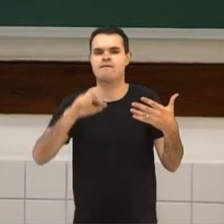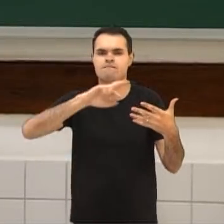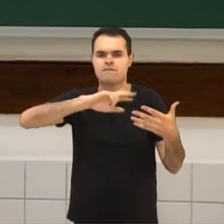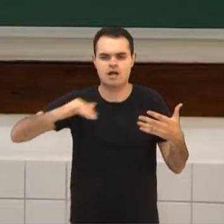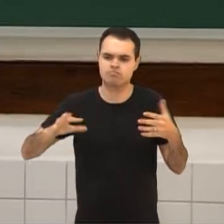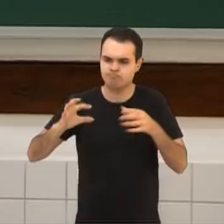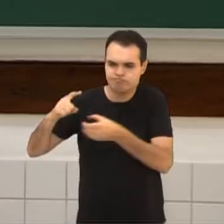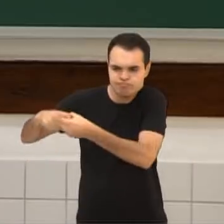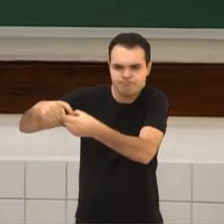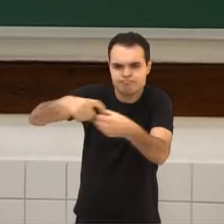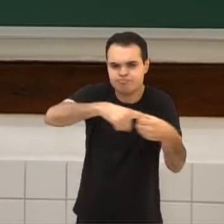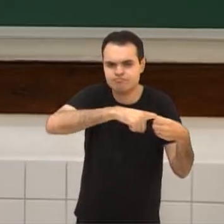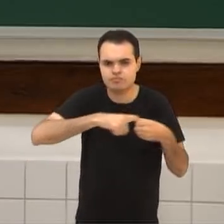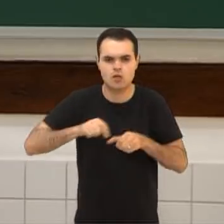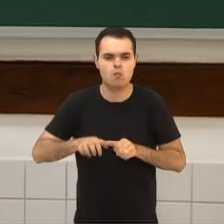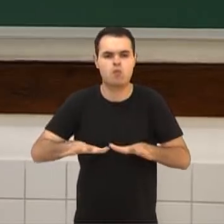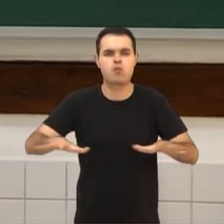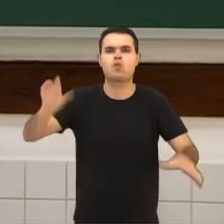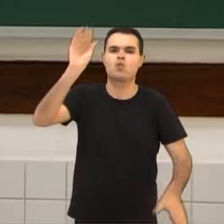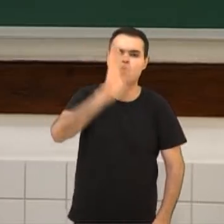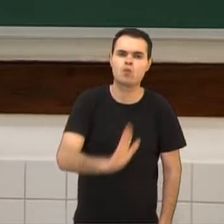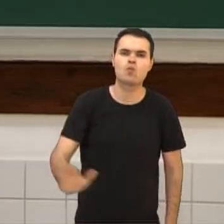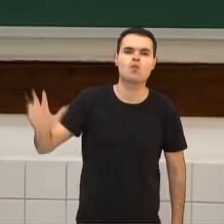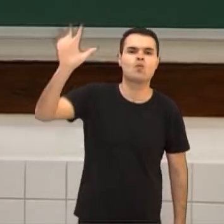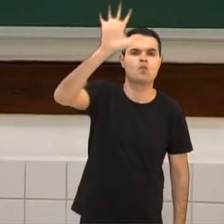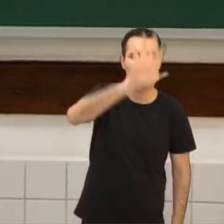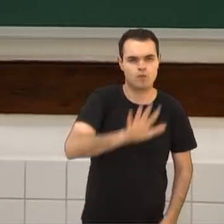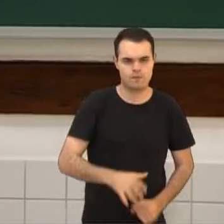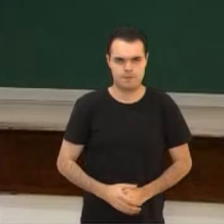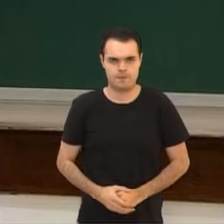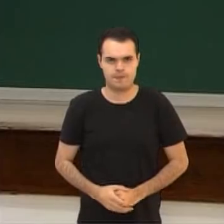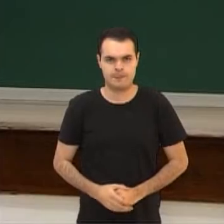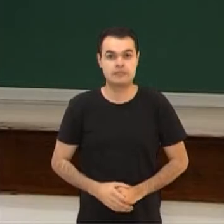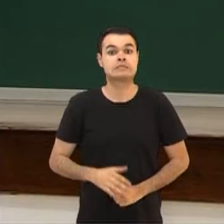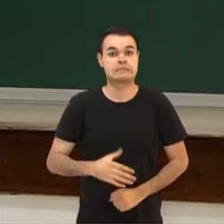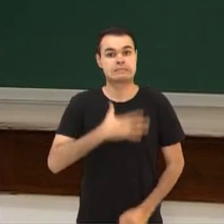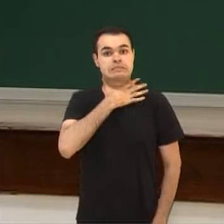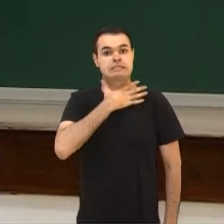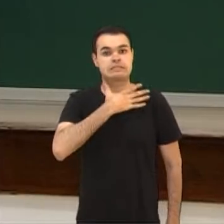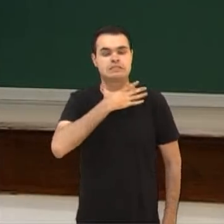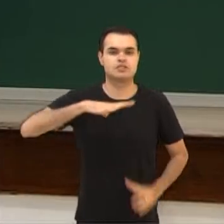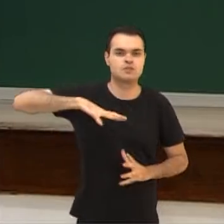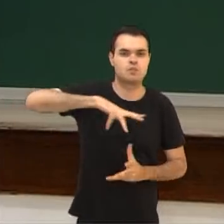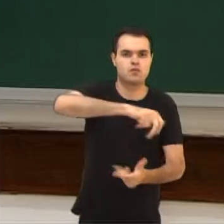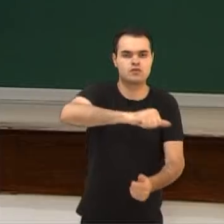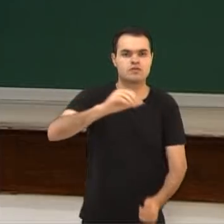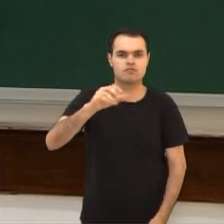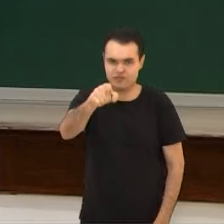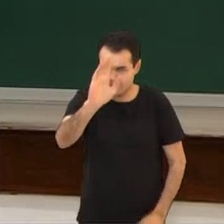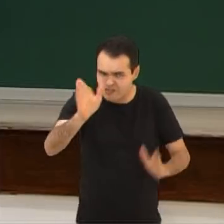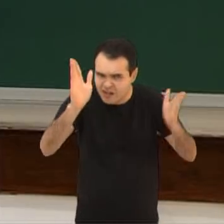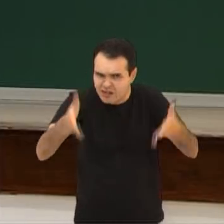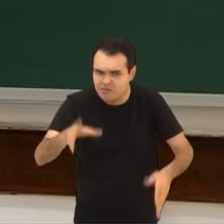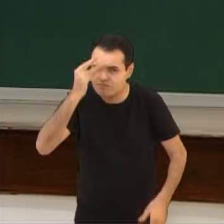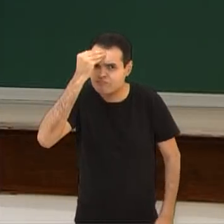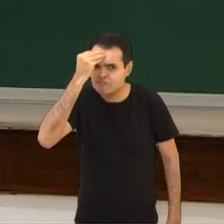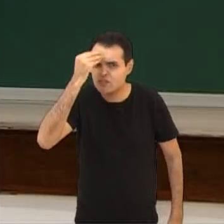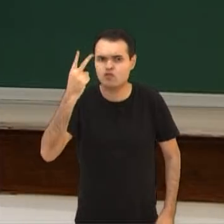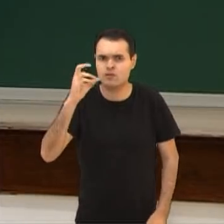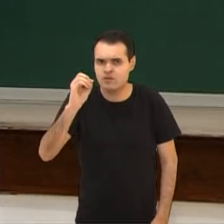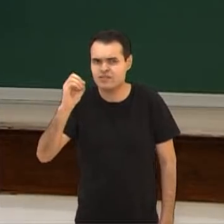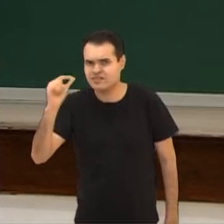várias obras espalhadas pelo país. A crise mundial, que nós até falamos na última aula, você está lembrado,